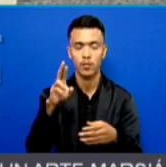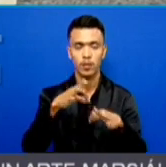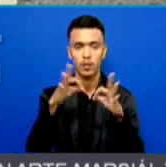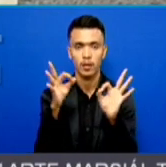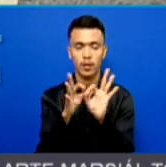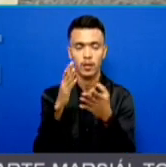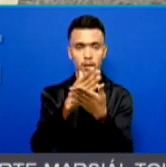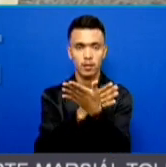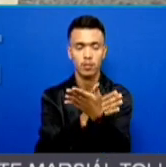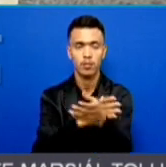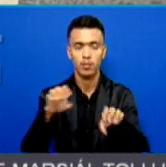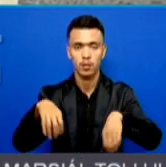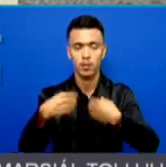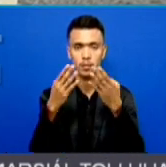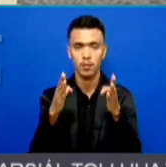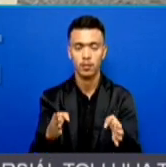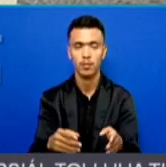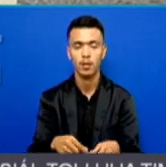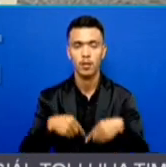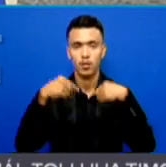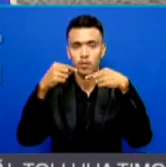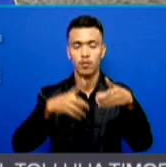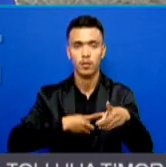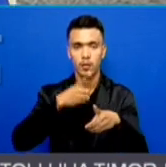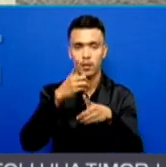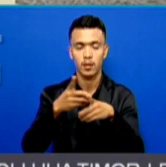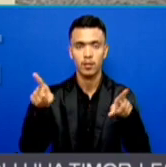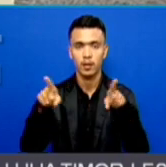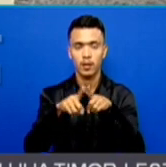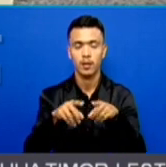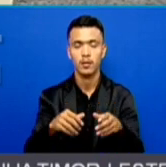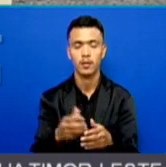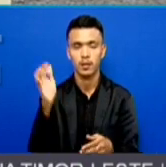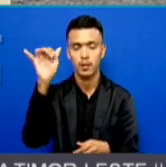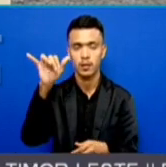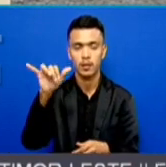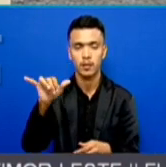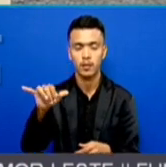dia estatuto trabalhador sernian, não mas a tu direito trabalhador sernian, a nessa um dever sernian ser